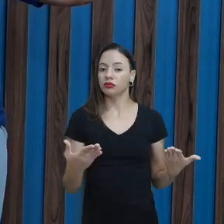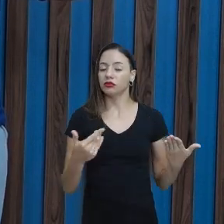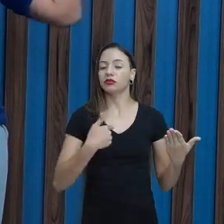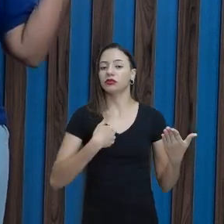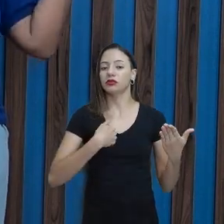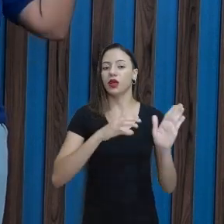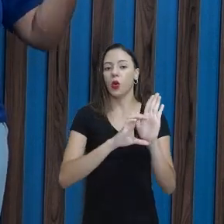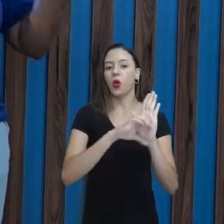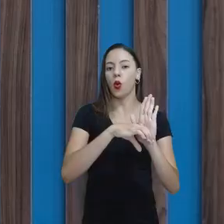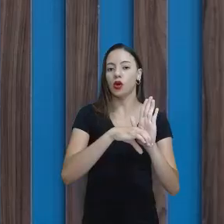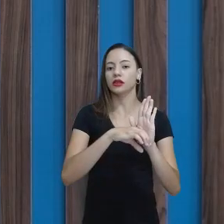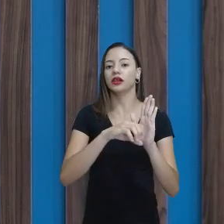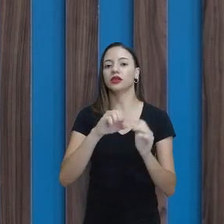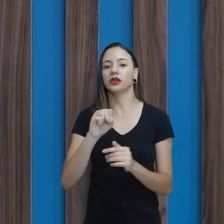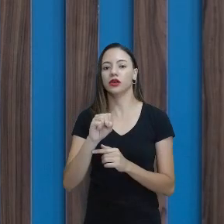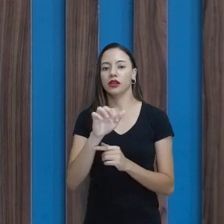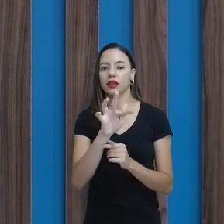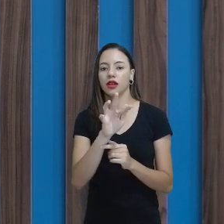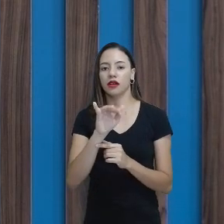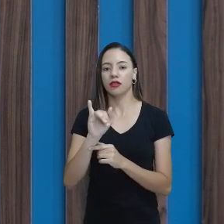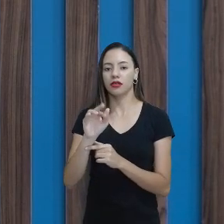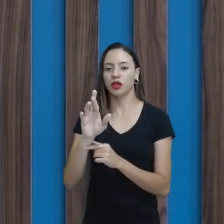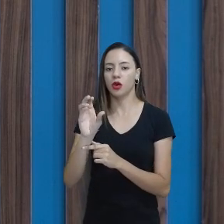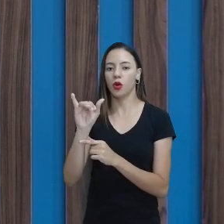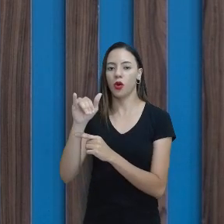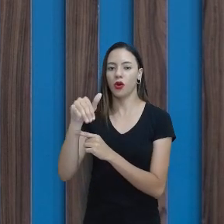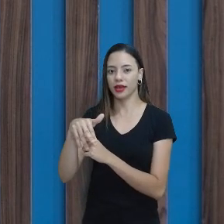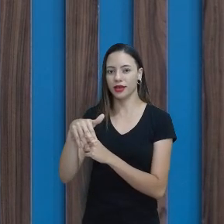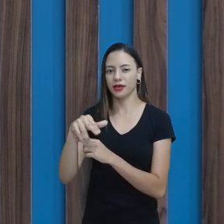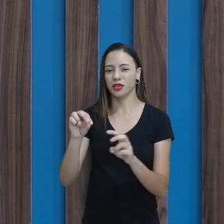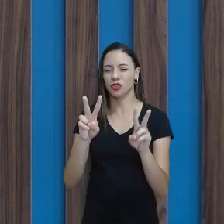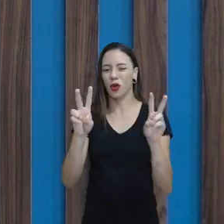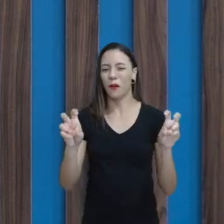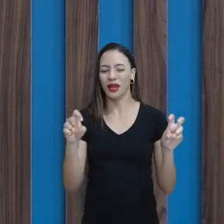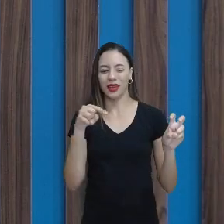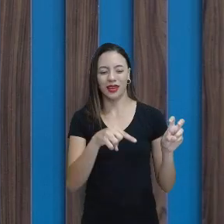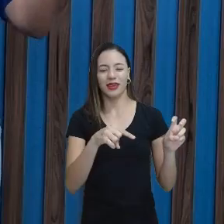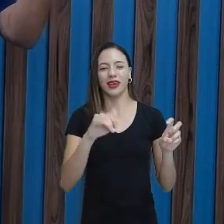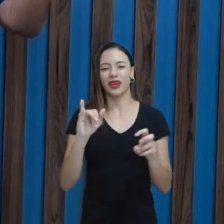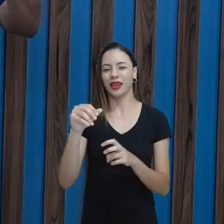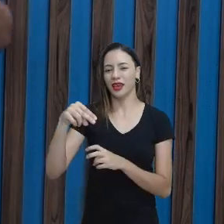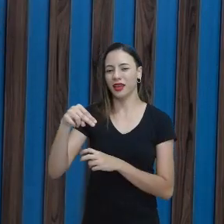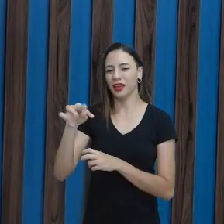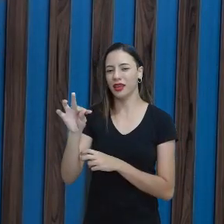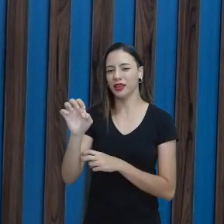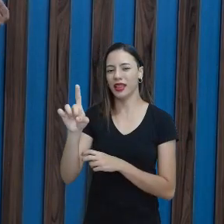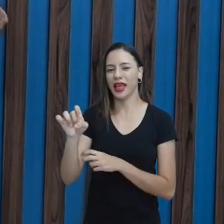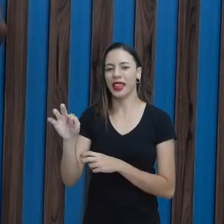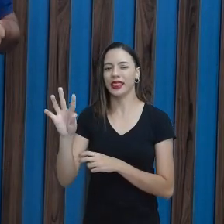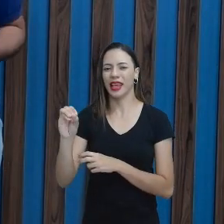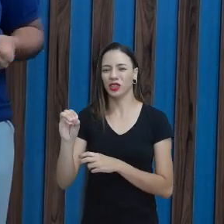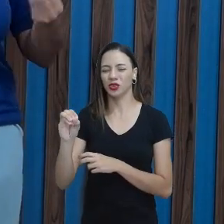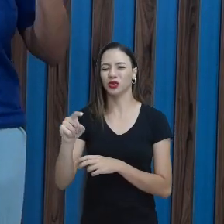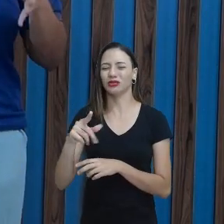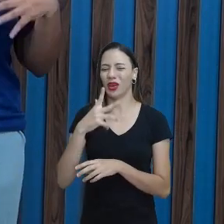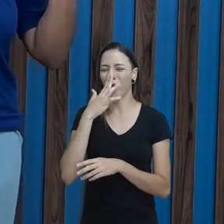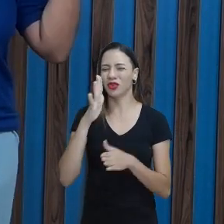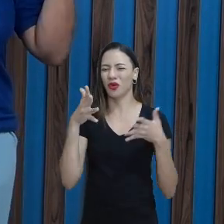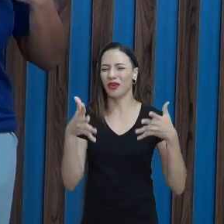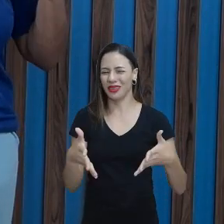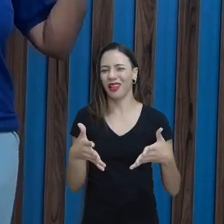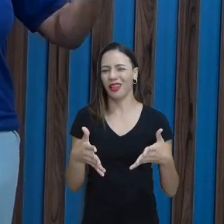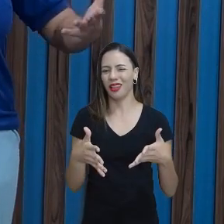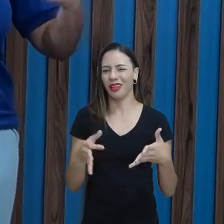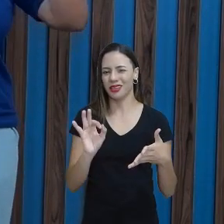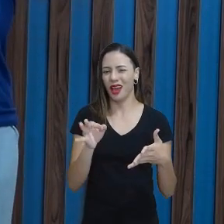conceito de Fiorin sobre intertextualidade. Ficou um pouco chata, né? Essa partezinha assim de ser muito técnico, mas vocês precisam